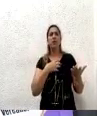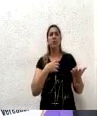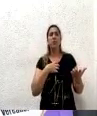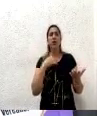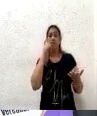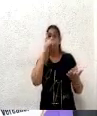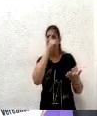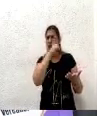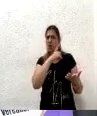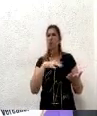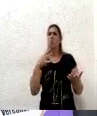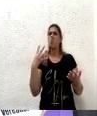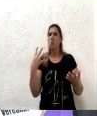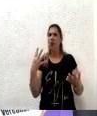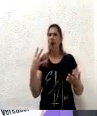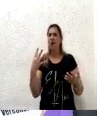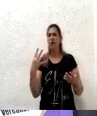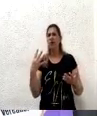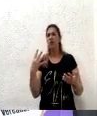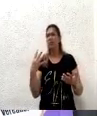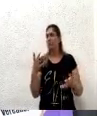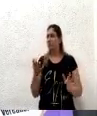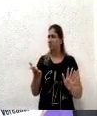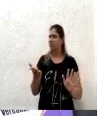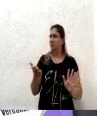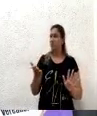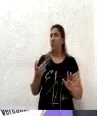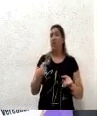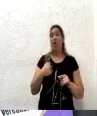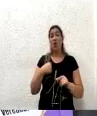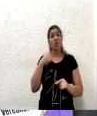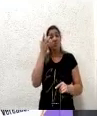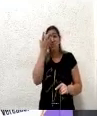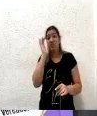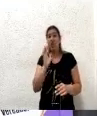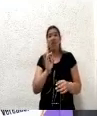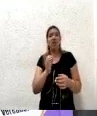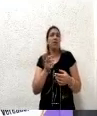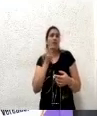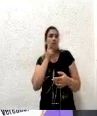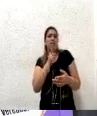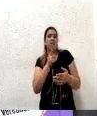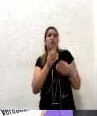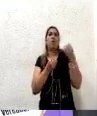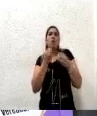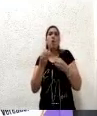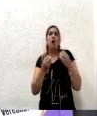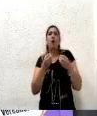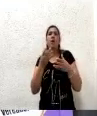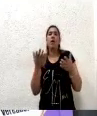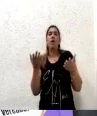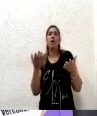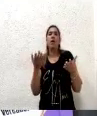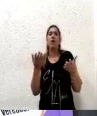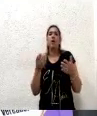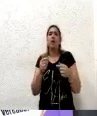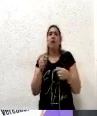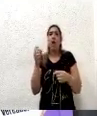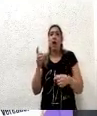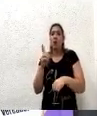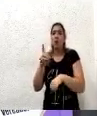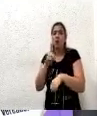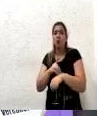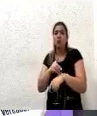tipo 4, que você acabou de comentar, como que eu consigo identificar isso? Qual é o mesmo bicho que